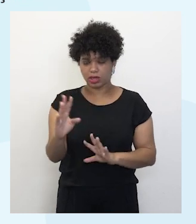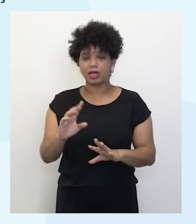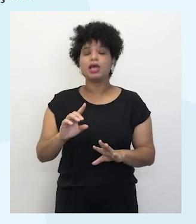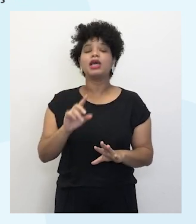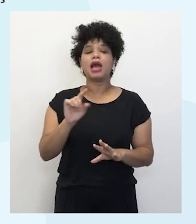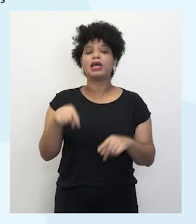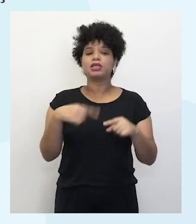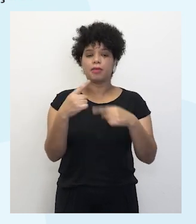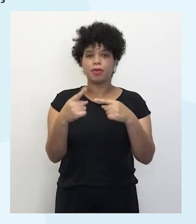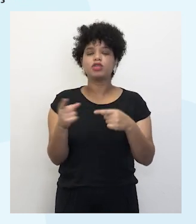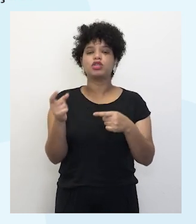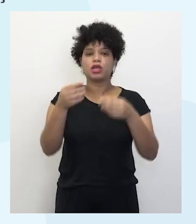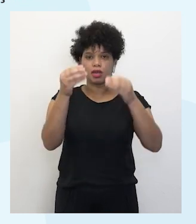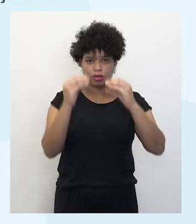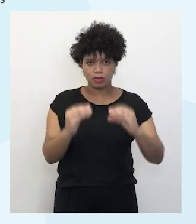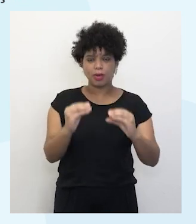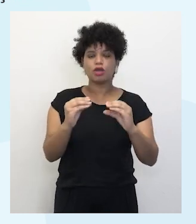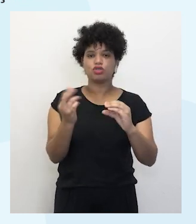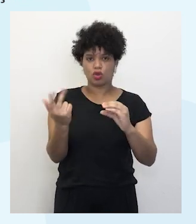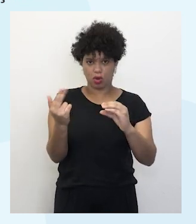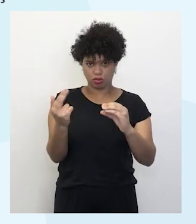vai repetir embaixo.